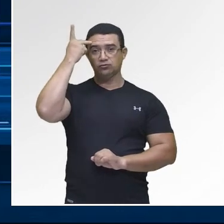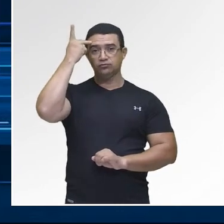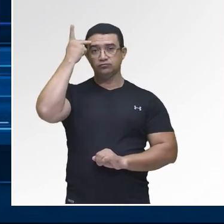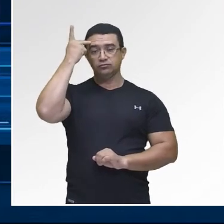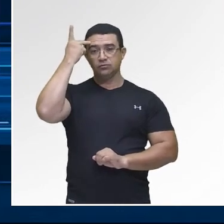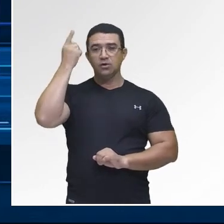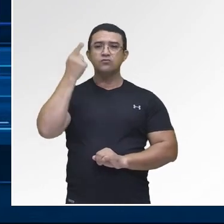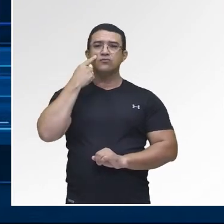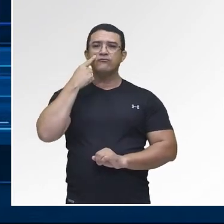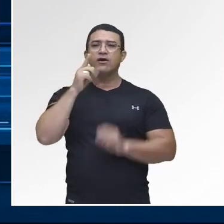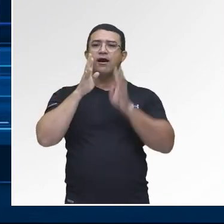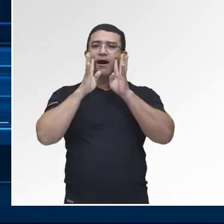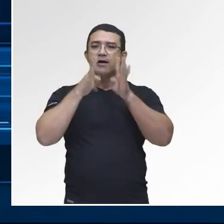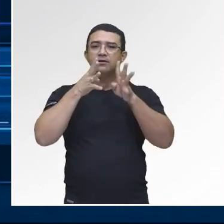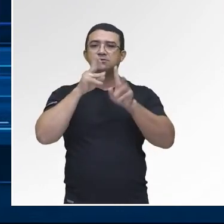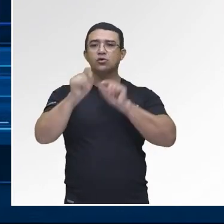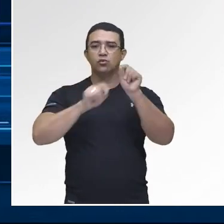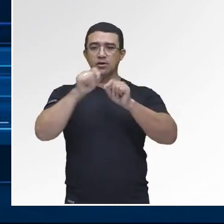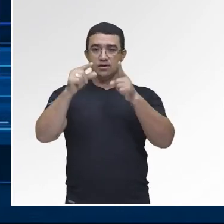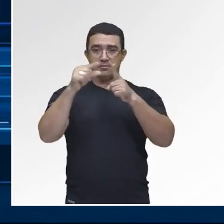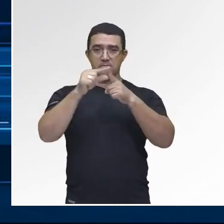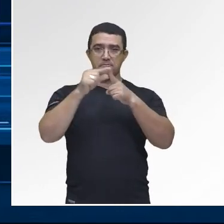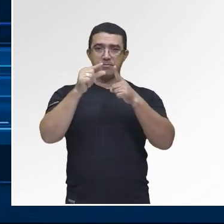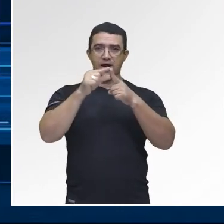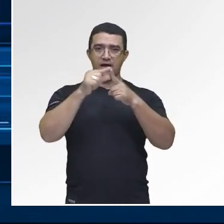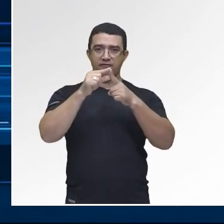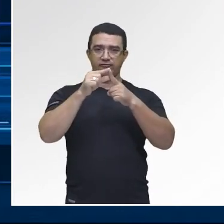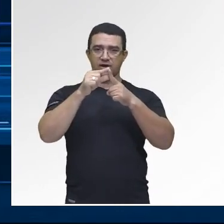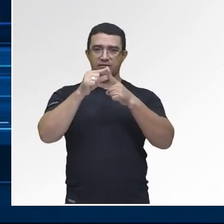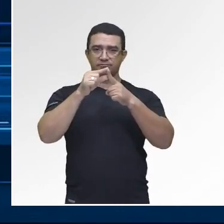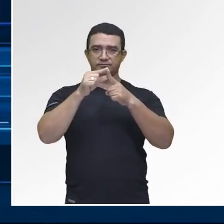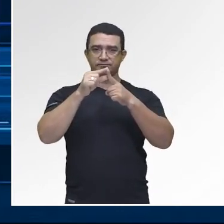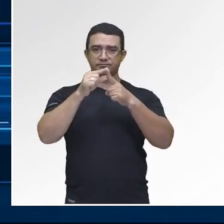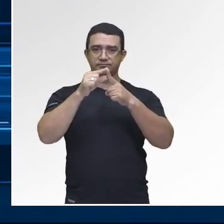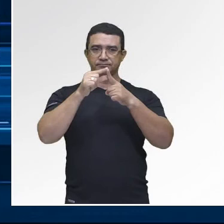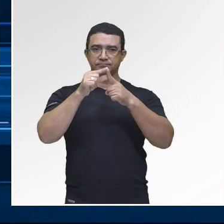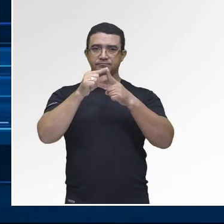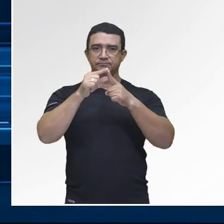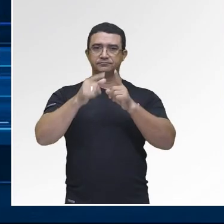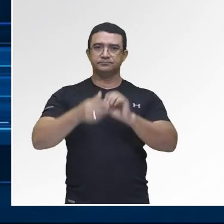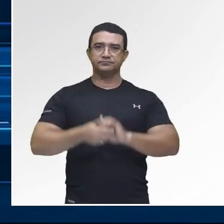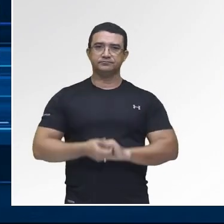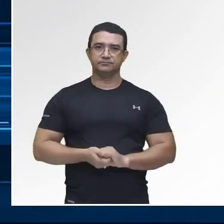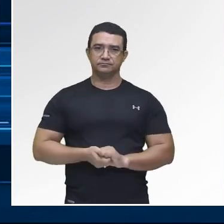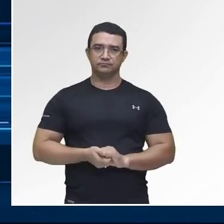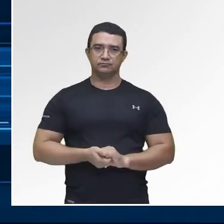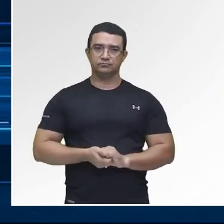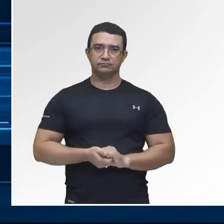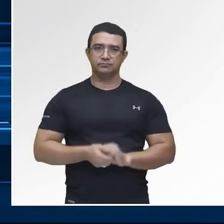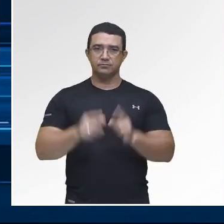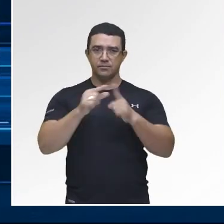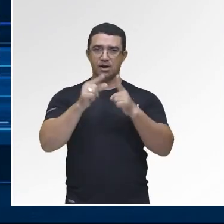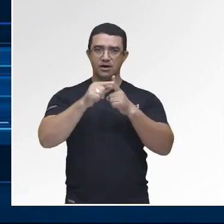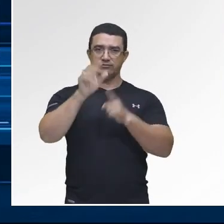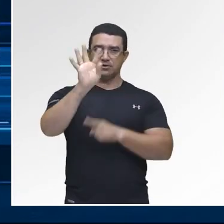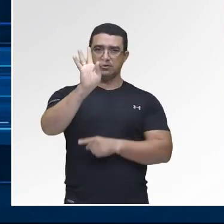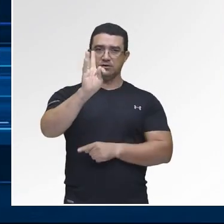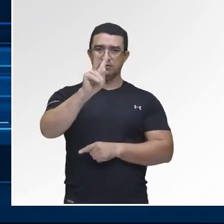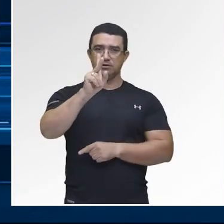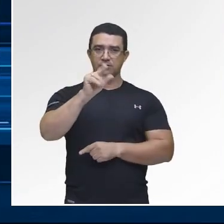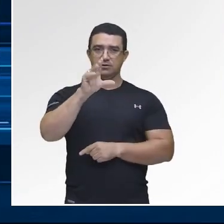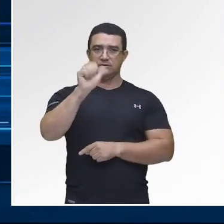para vocês, né? Se da palavra painted eu chamei atenção para a pronúncia, aqui eu vou chamar atenção dessa forma,